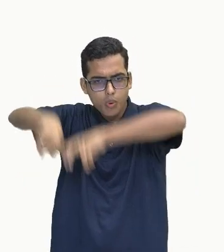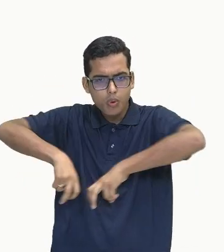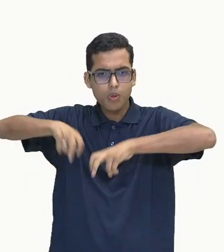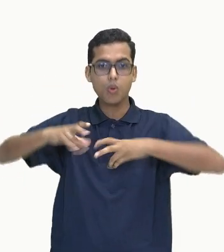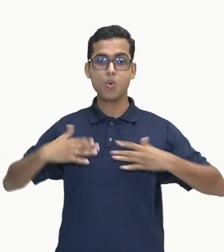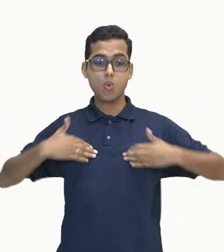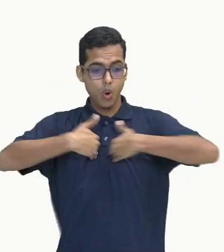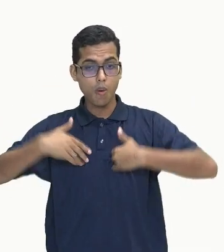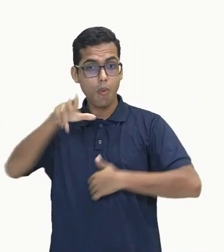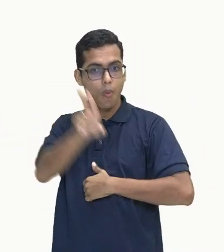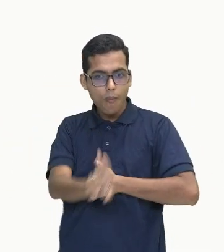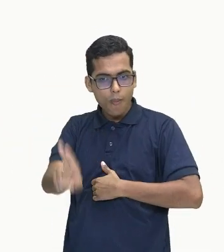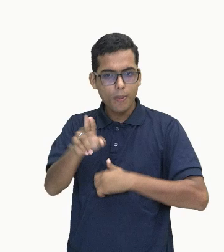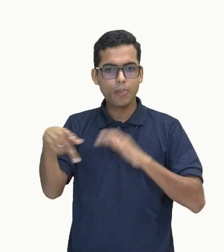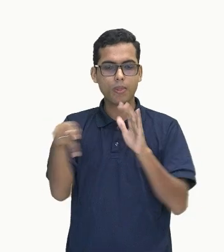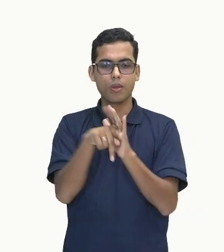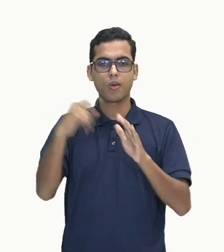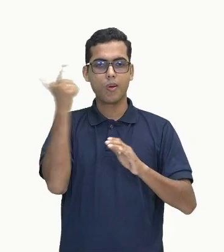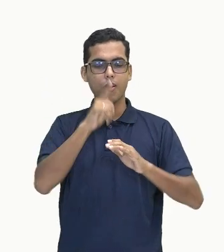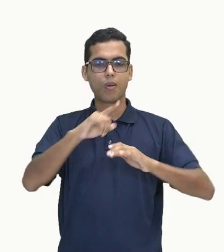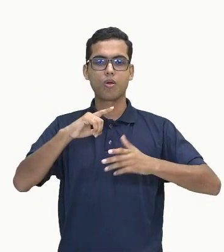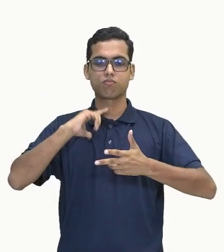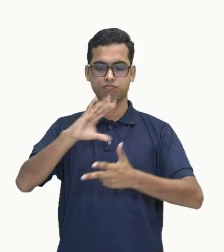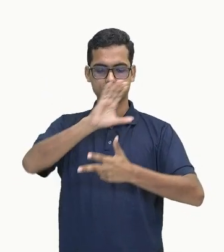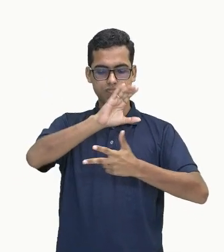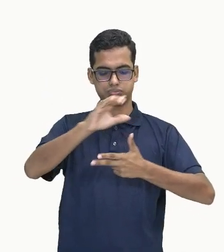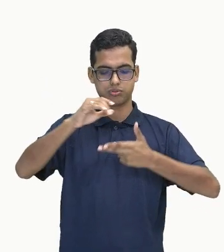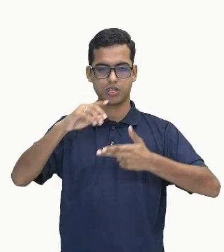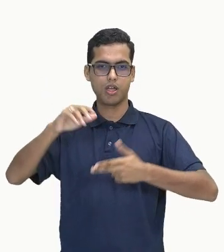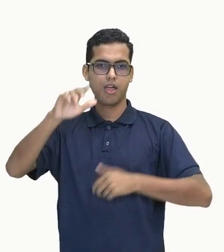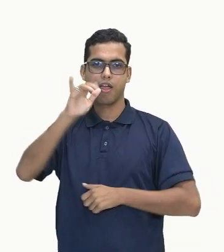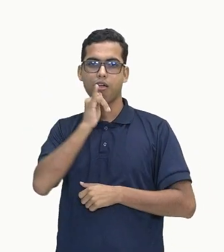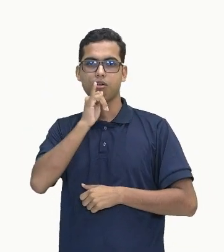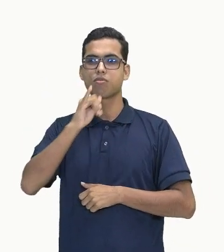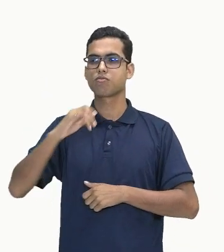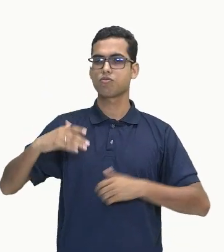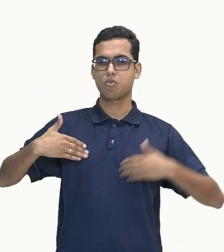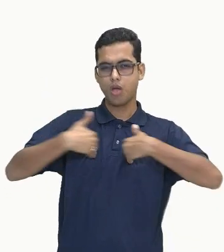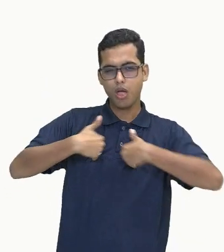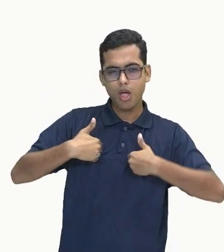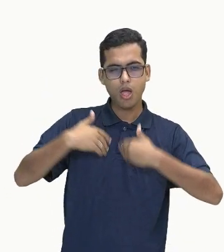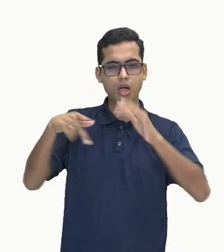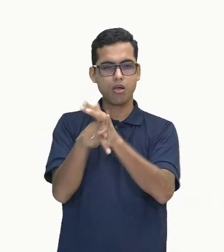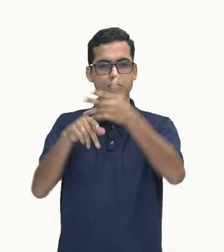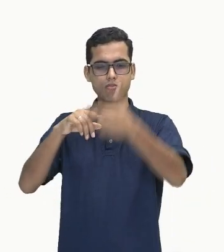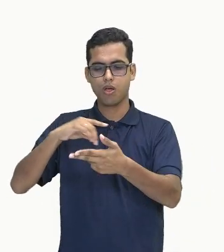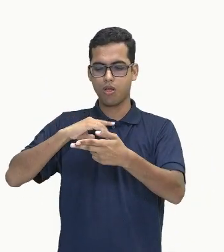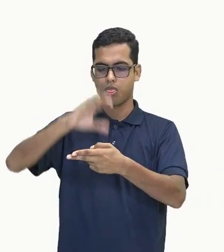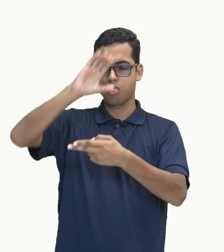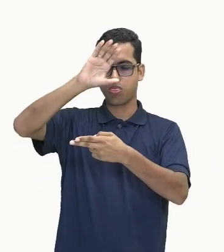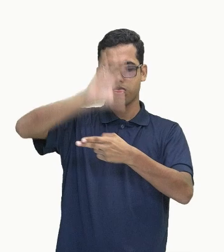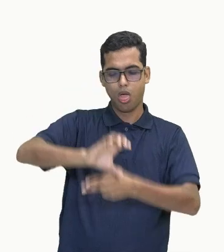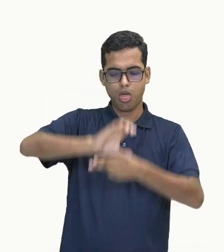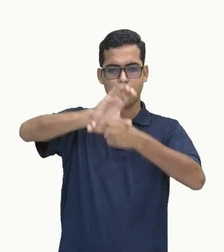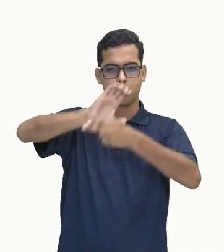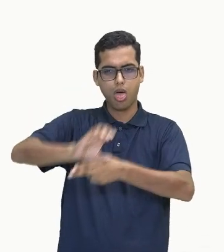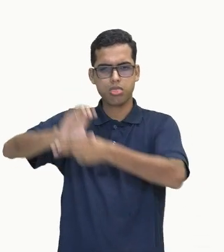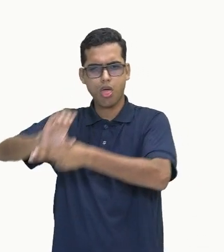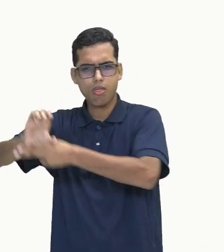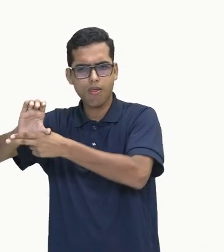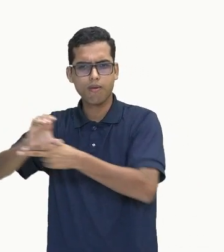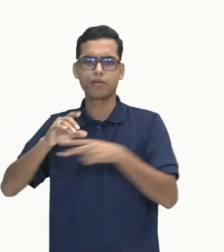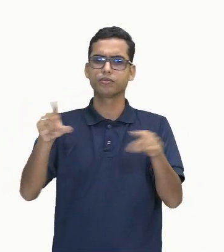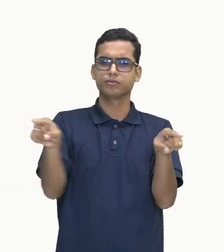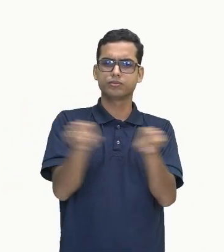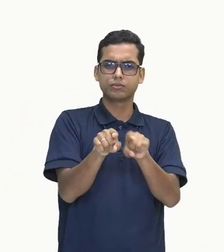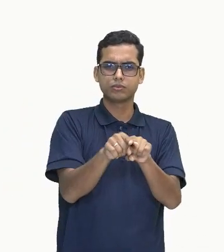atividades da agricultura, né, o trabalho agrícola e também o transporte. A força dos ventos aqui também são alguns